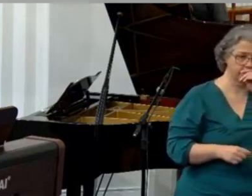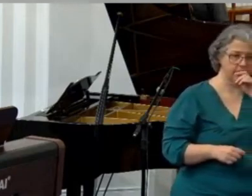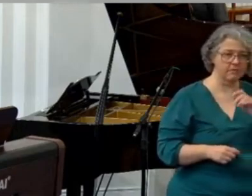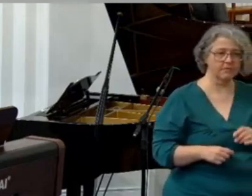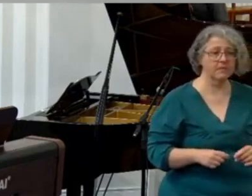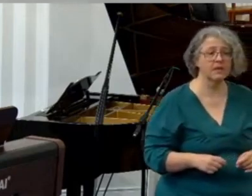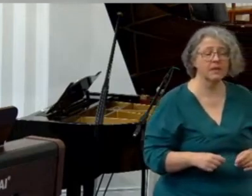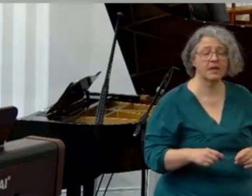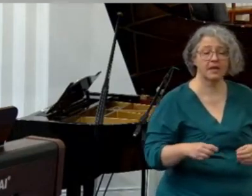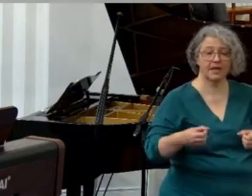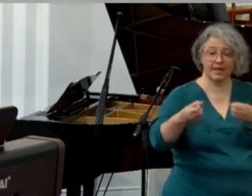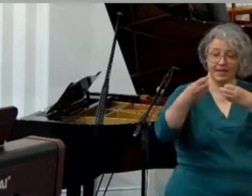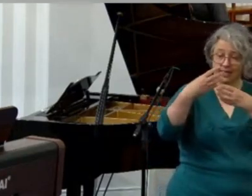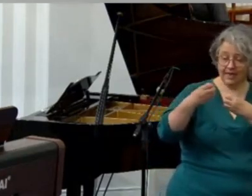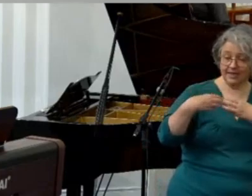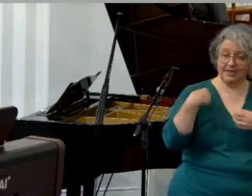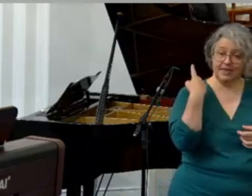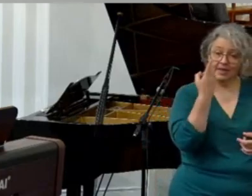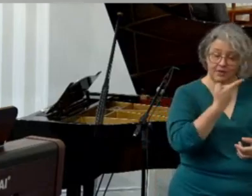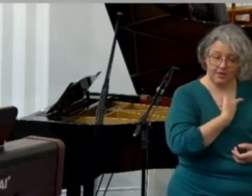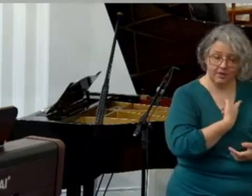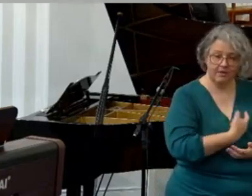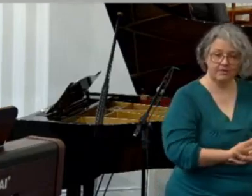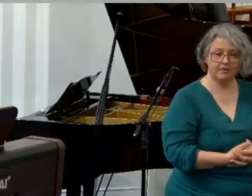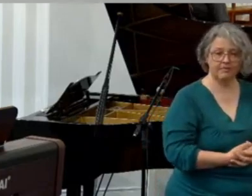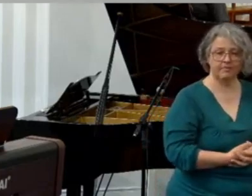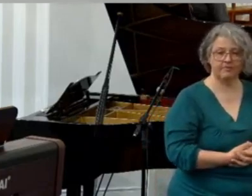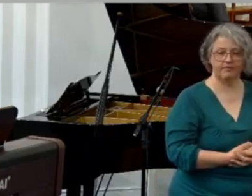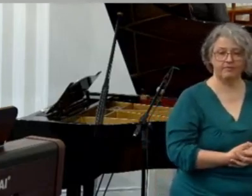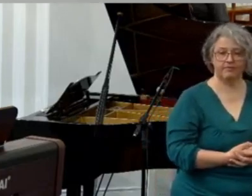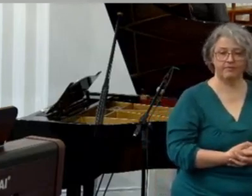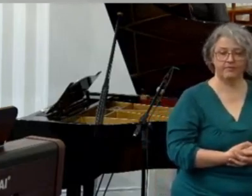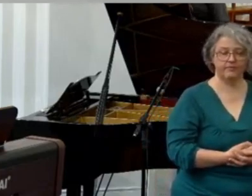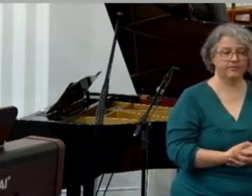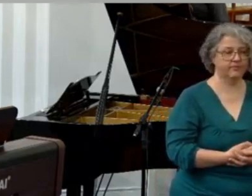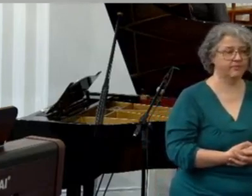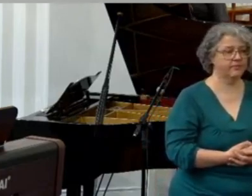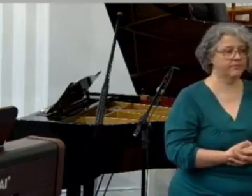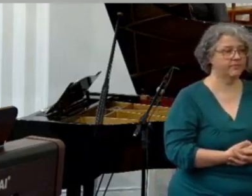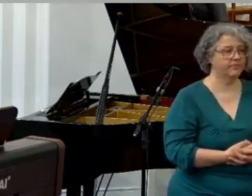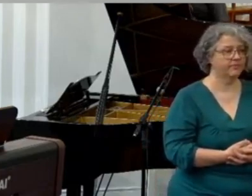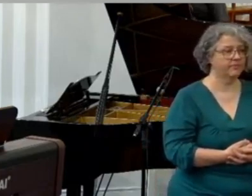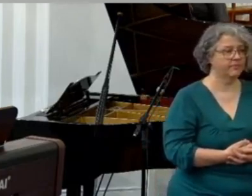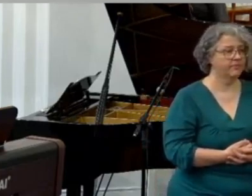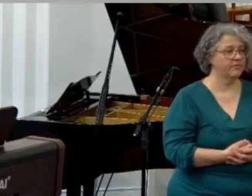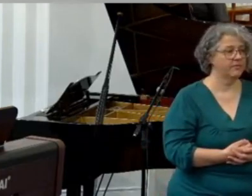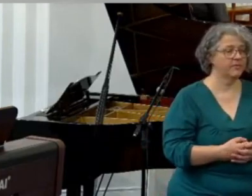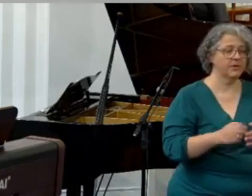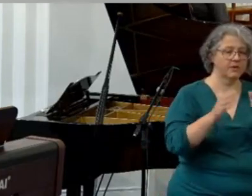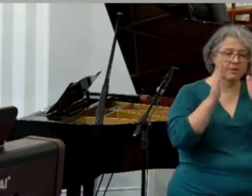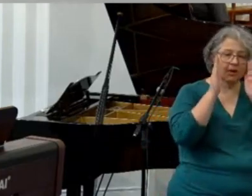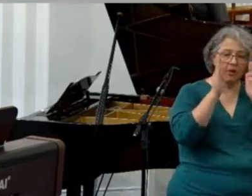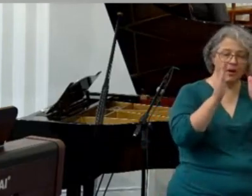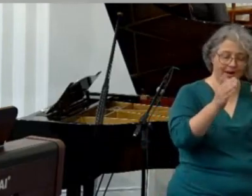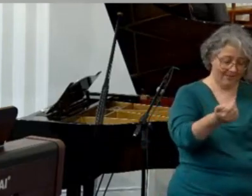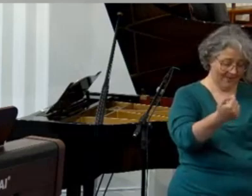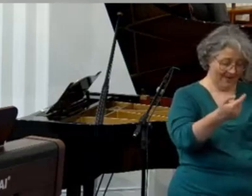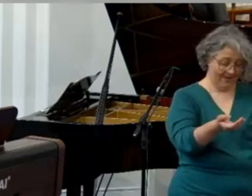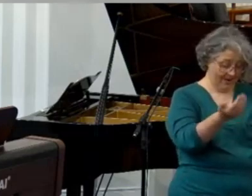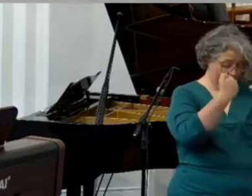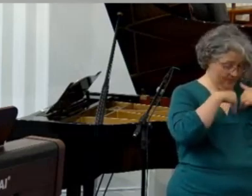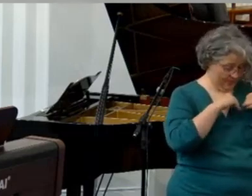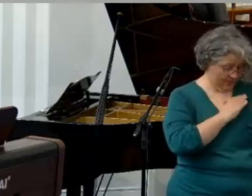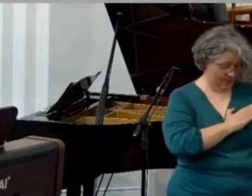E Ele nos ensina isso, nos voltando para olharmos para os nossos próprios corações, e assim